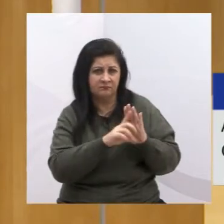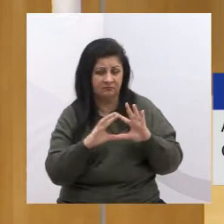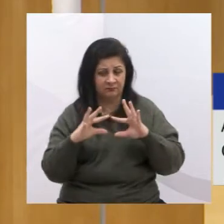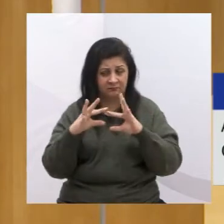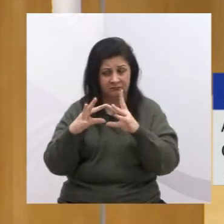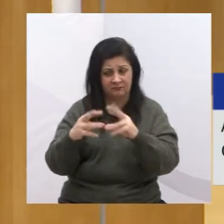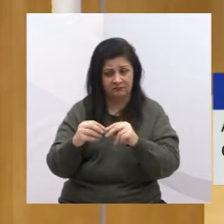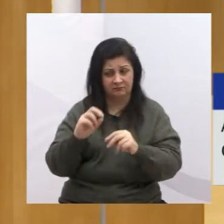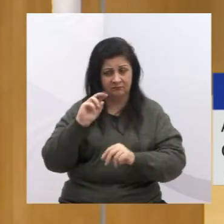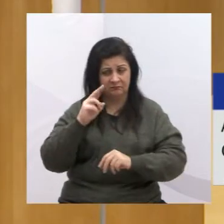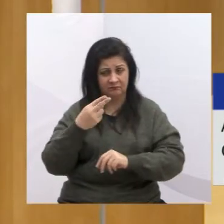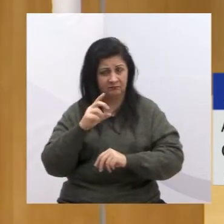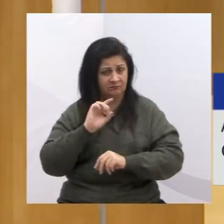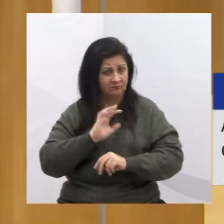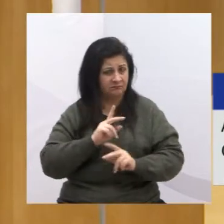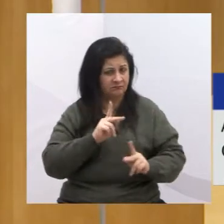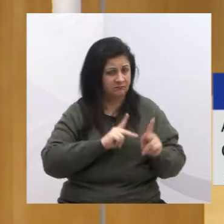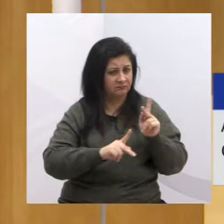nós?